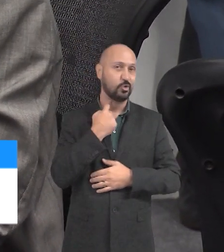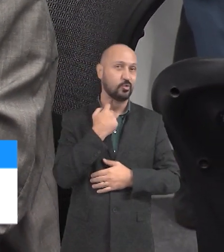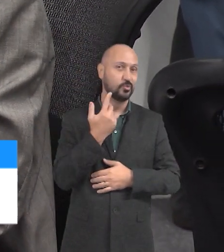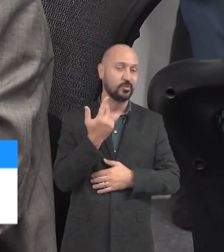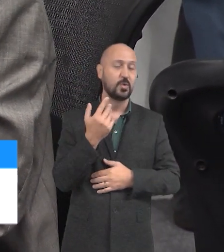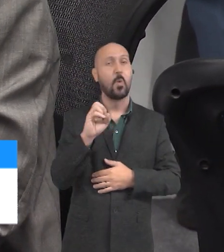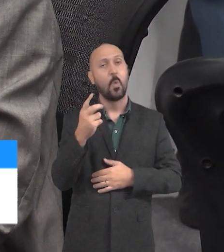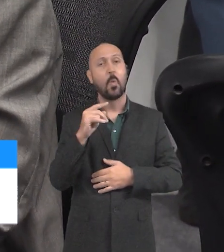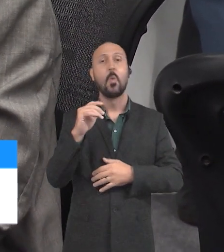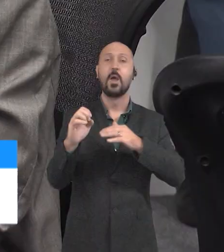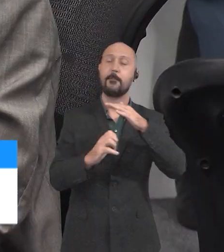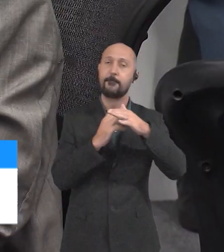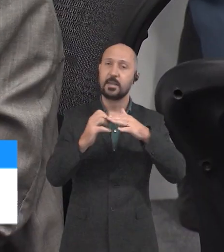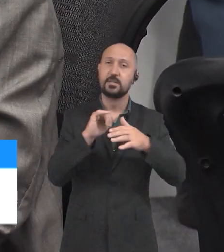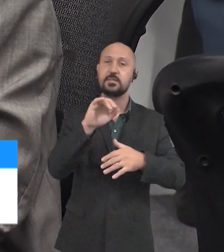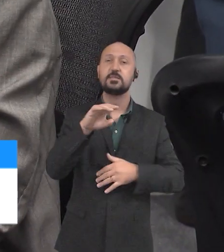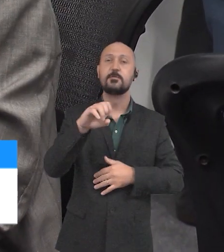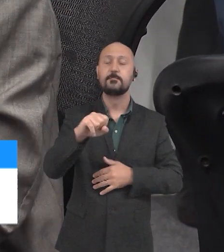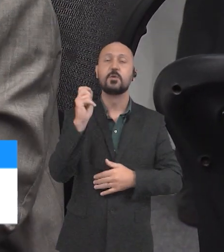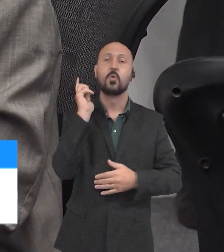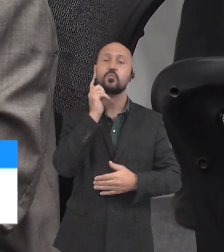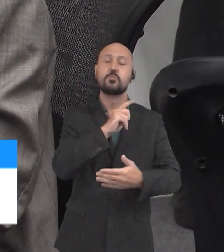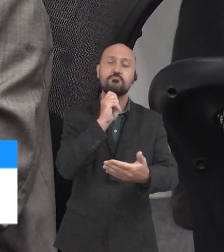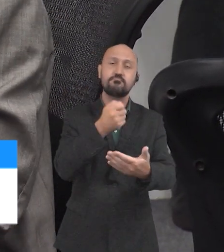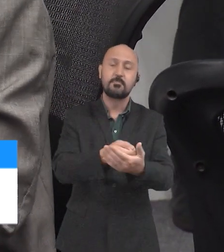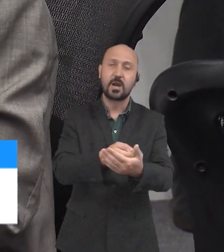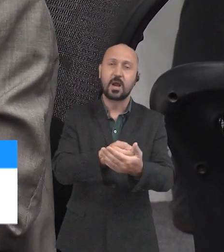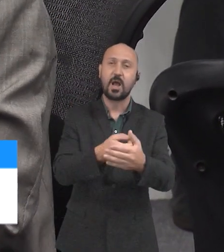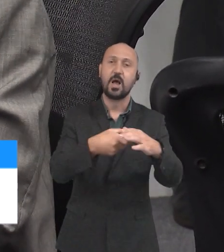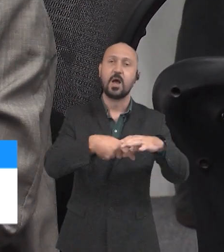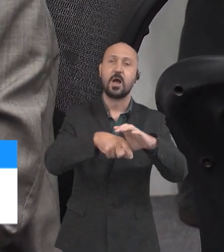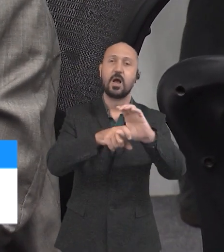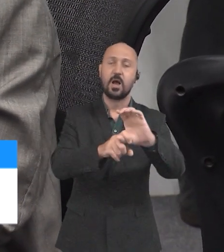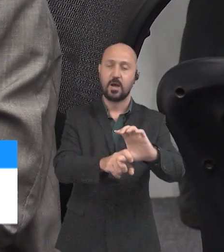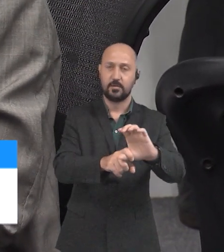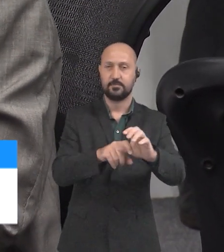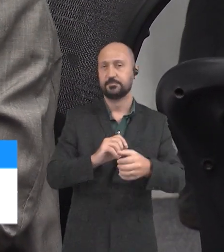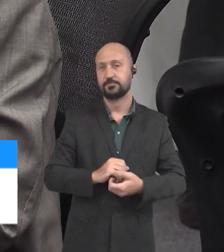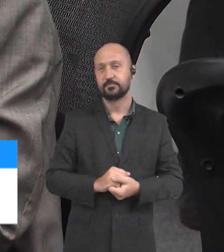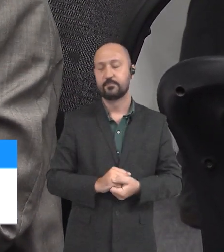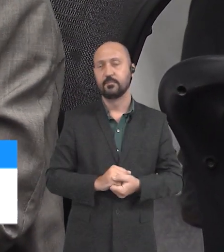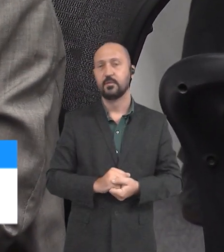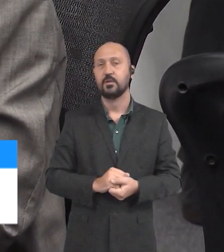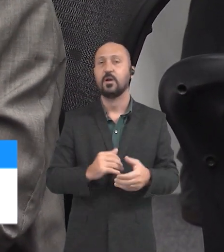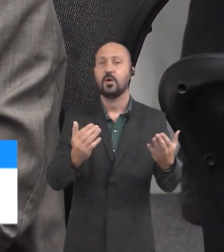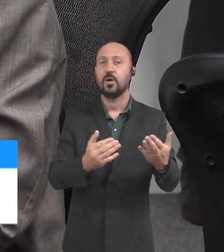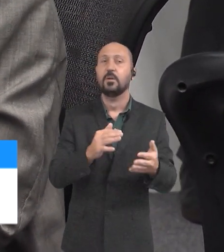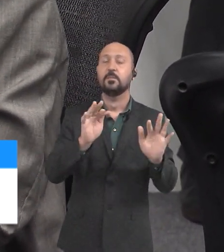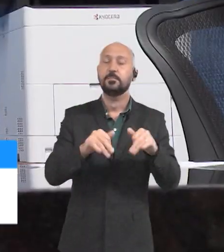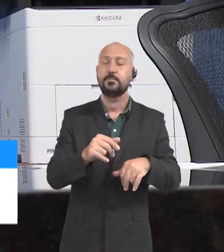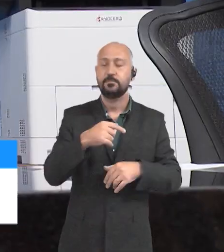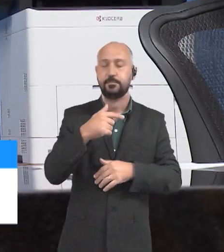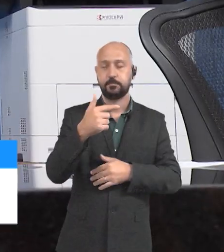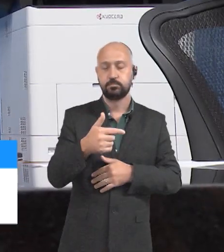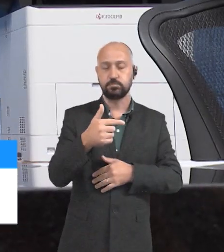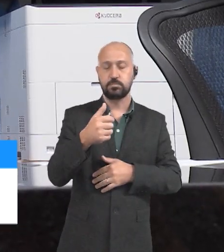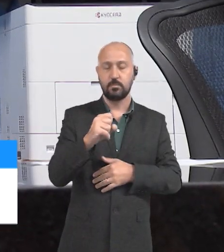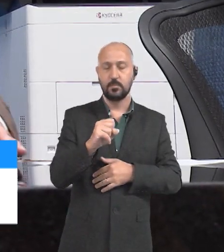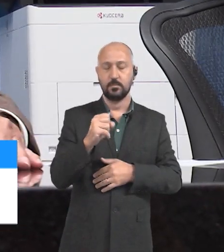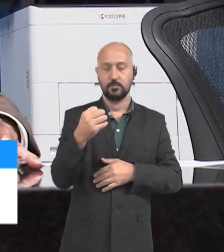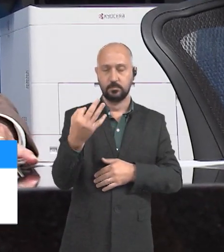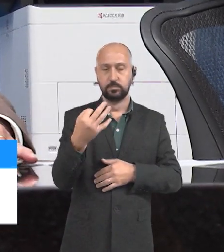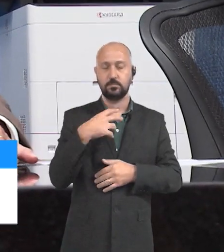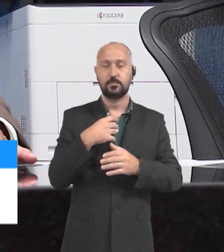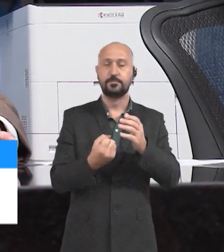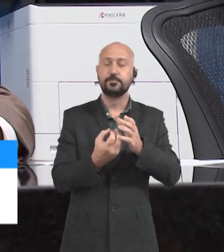ou às empresas inadimplentes no ICMS que possam quitar os seus débitos junto ao fisco estadual. E, por fim, o